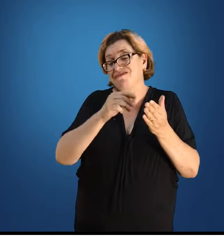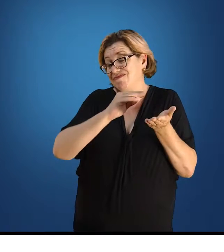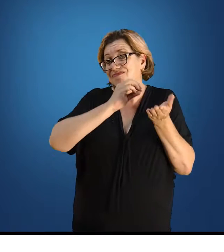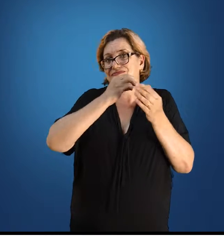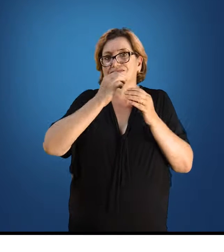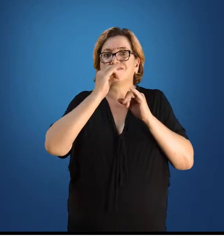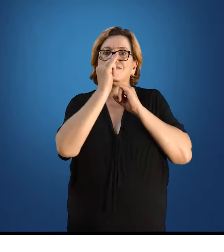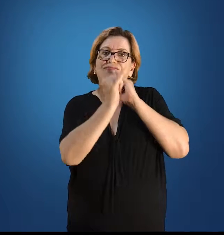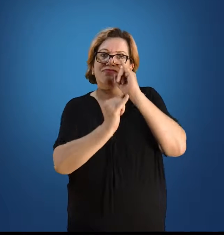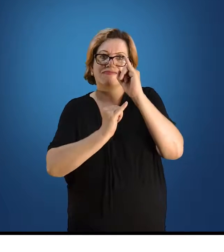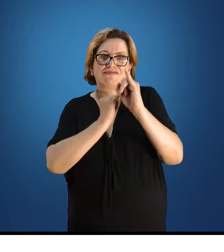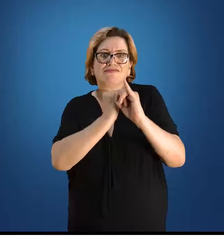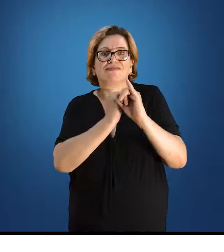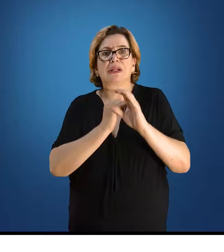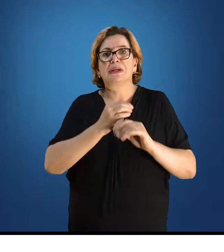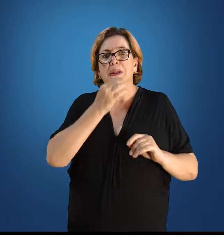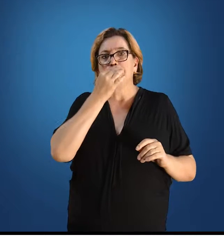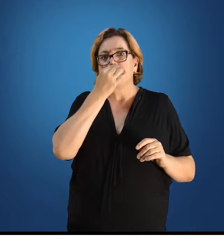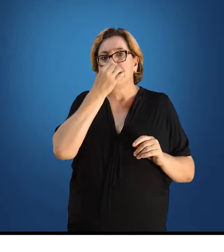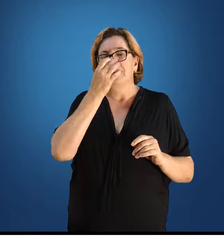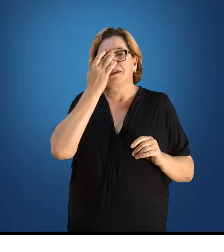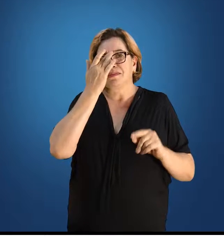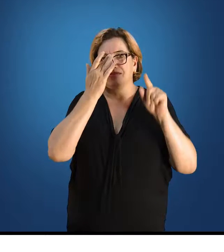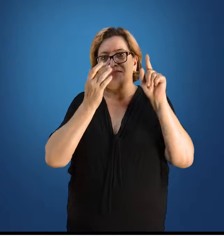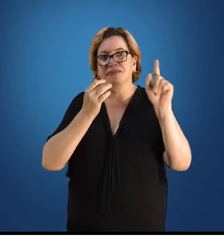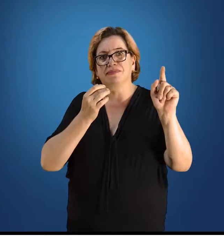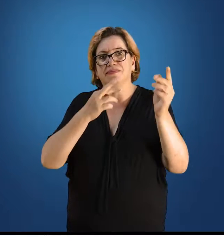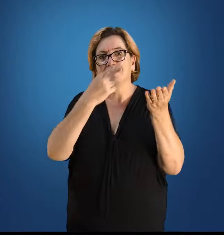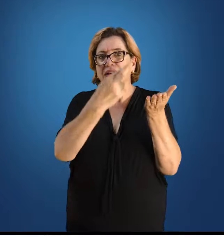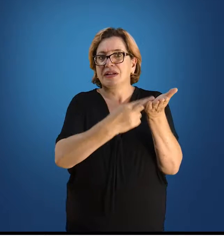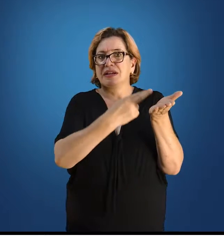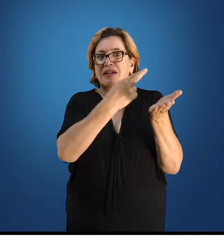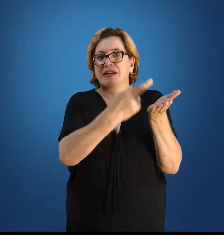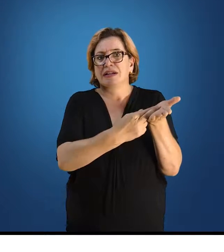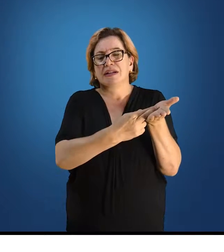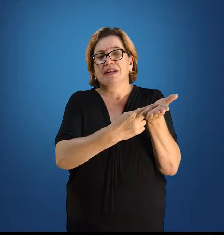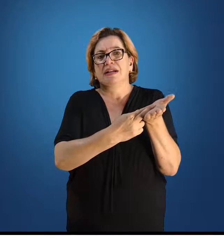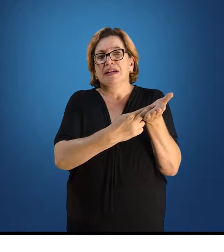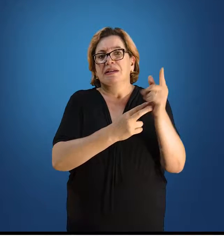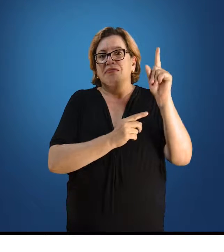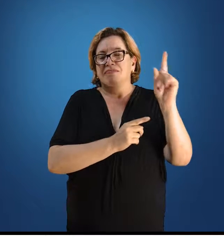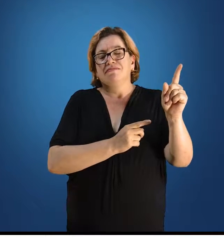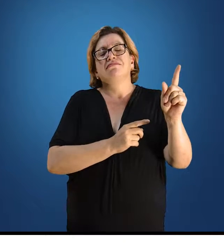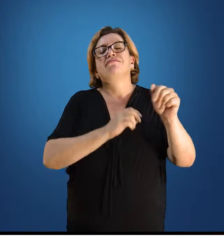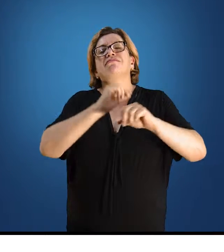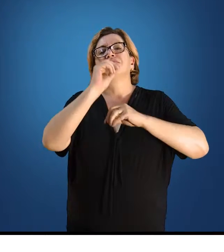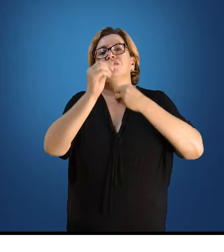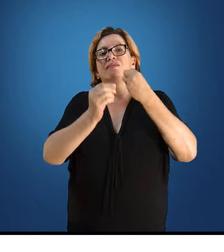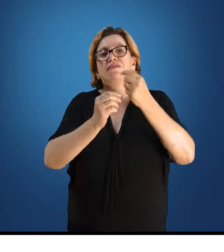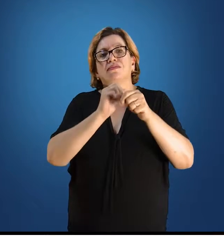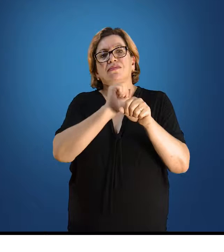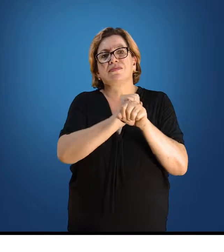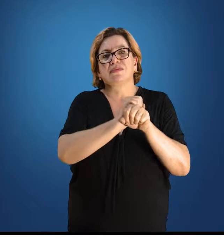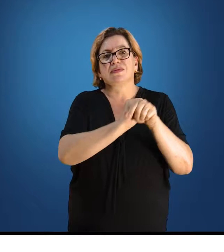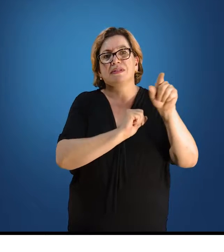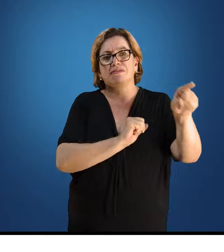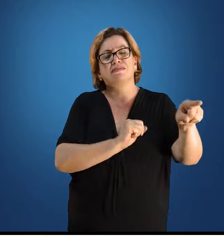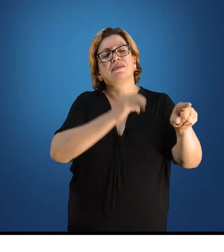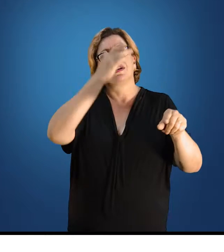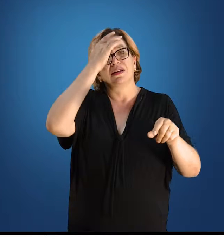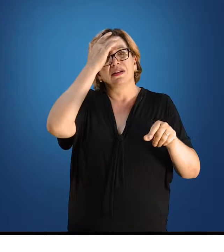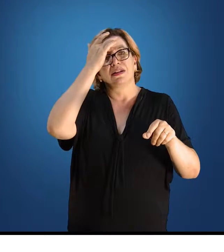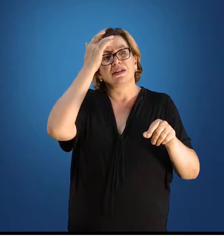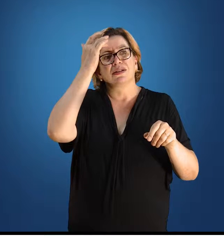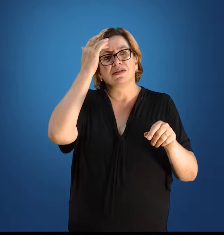via internet, então você envia um arquivo lá para a revista, para a editora da revista, e esse arquivo vai cair na mão